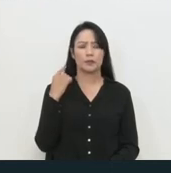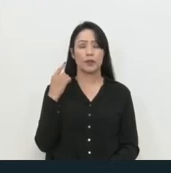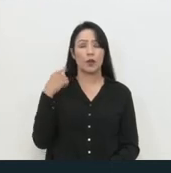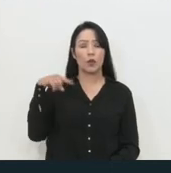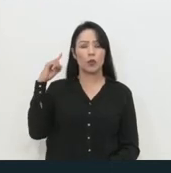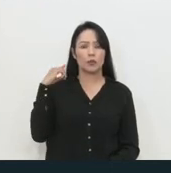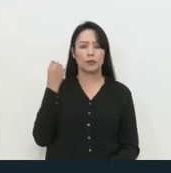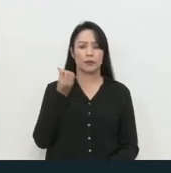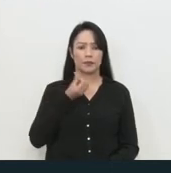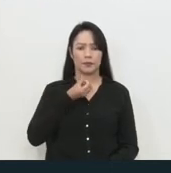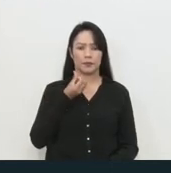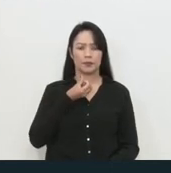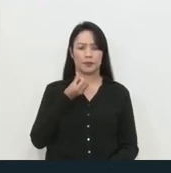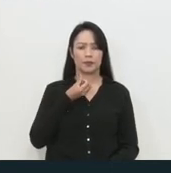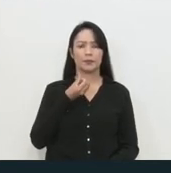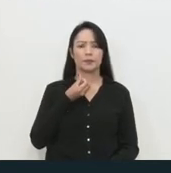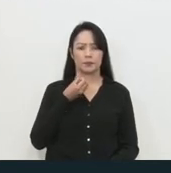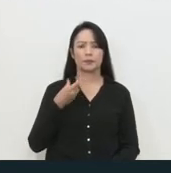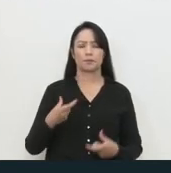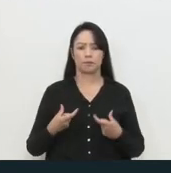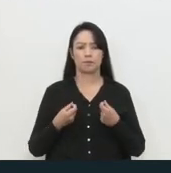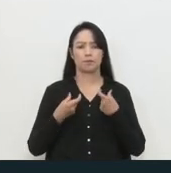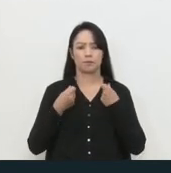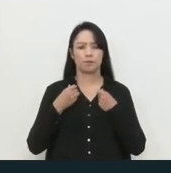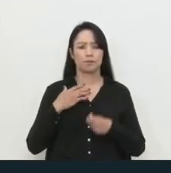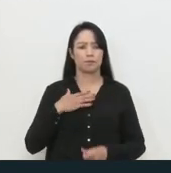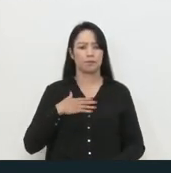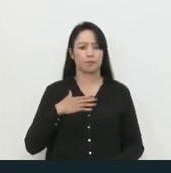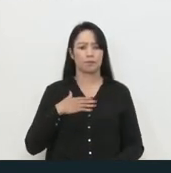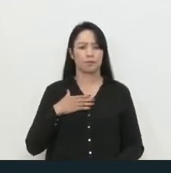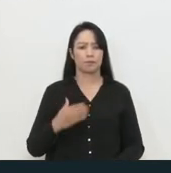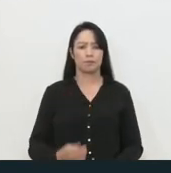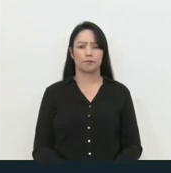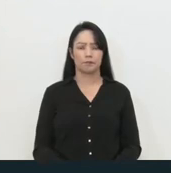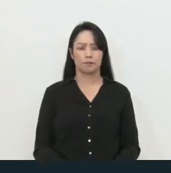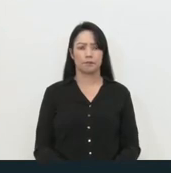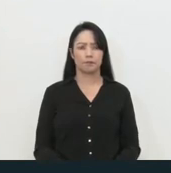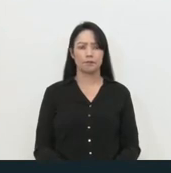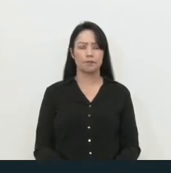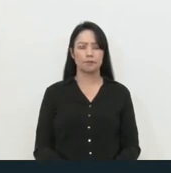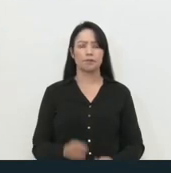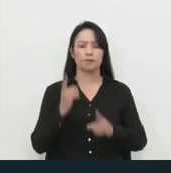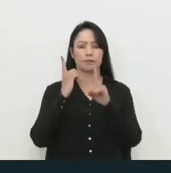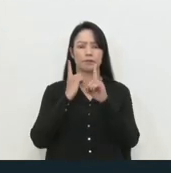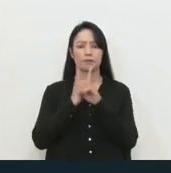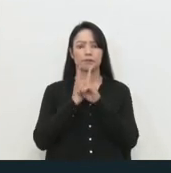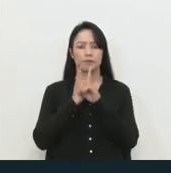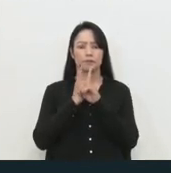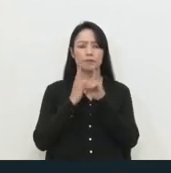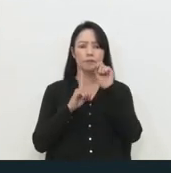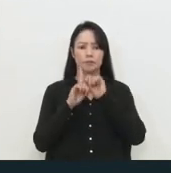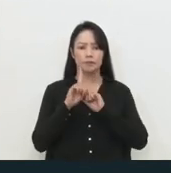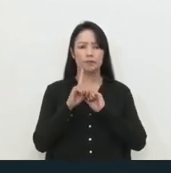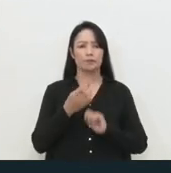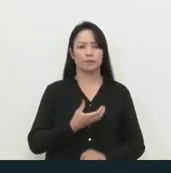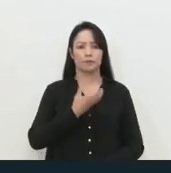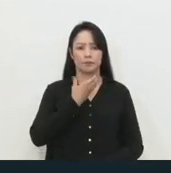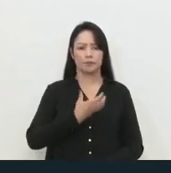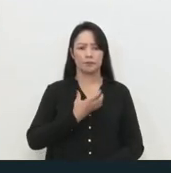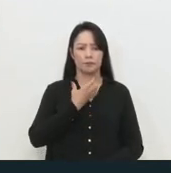sexta-feira vítima do câncer de mama que foi descoberto no mês de dezembro